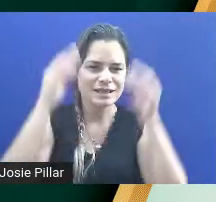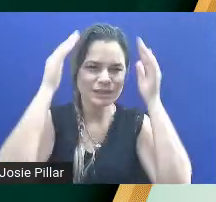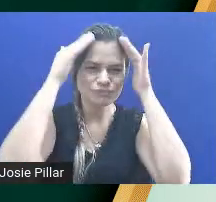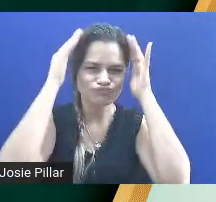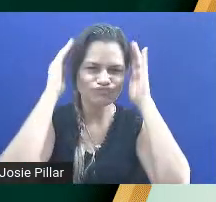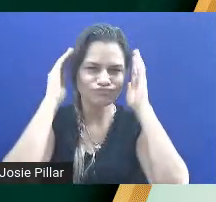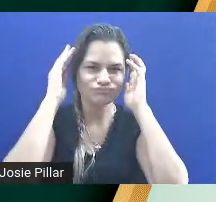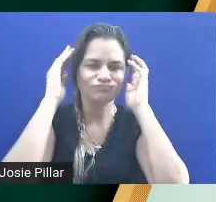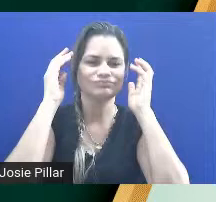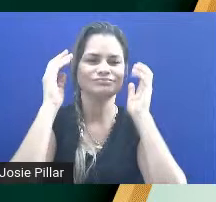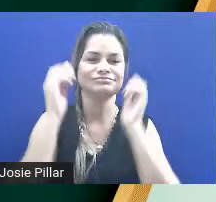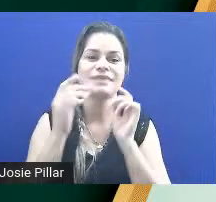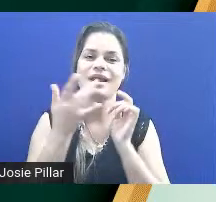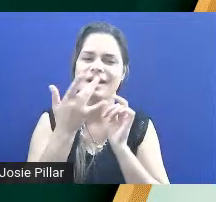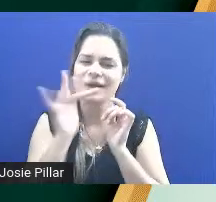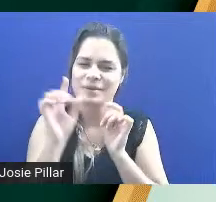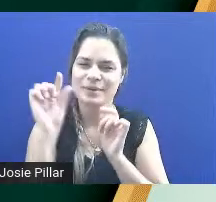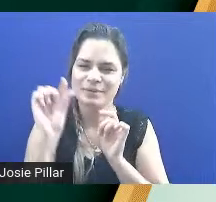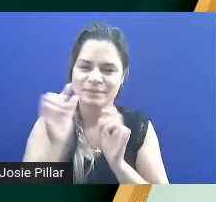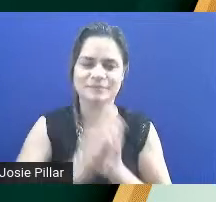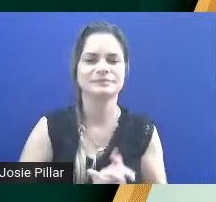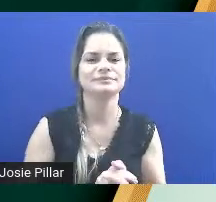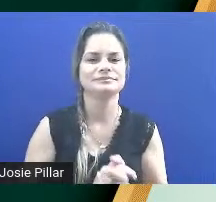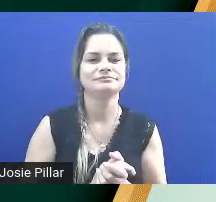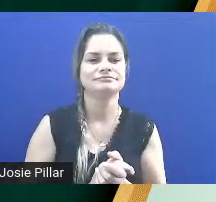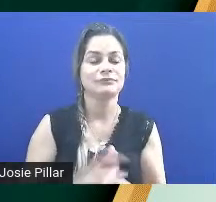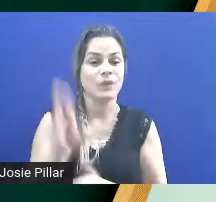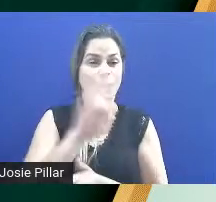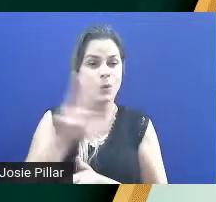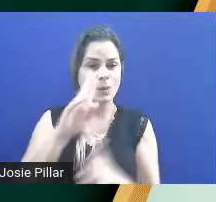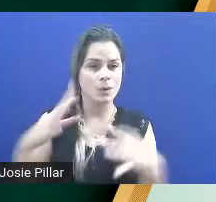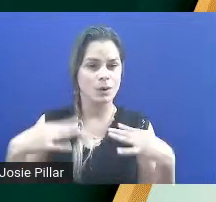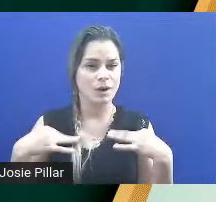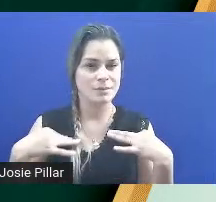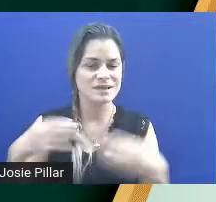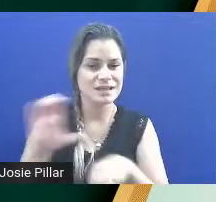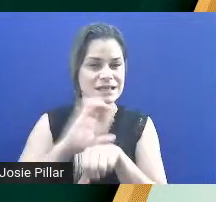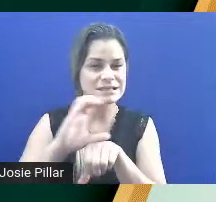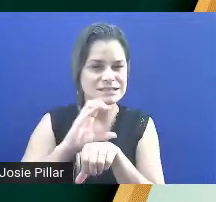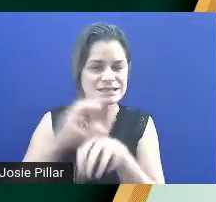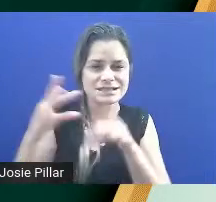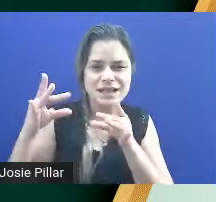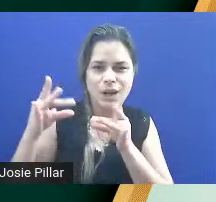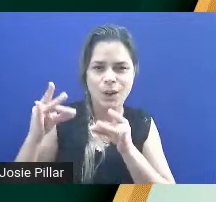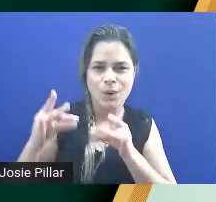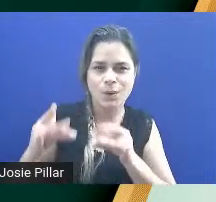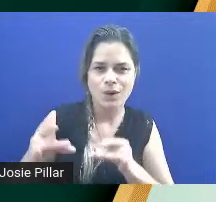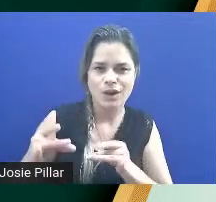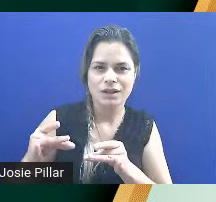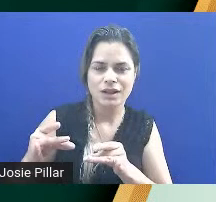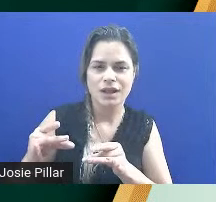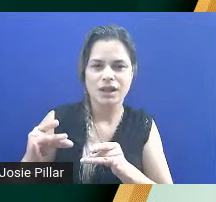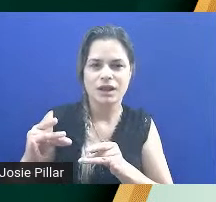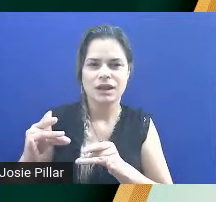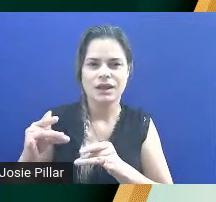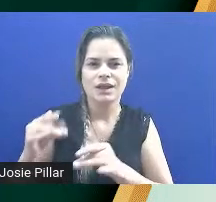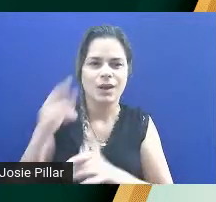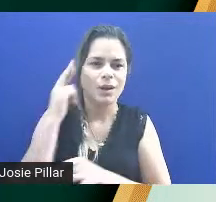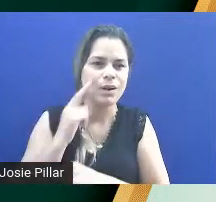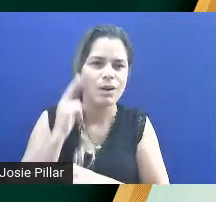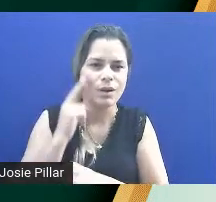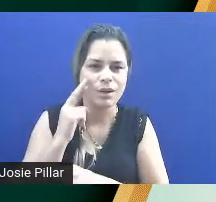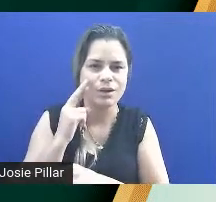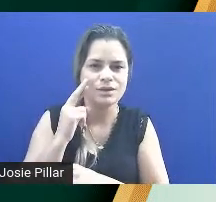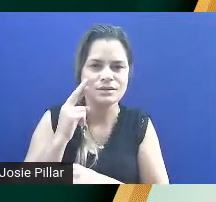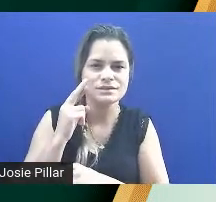já grisalho, visto uma camisa cinza com detalhe salmão e flores estampadas